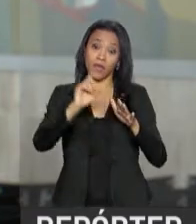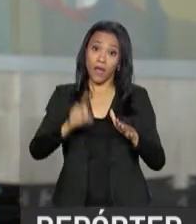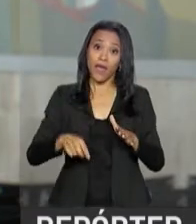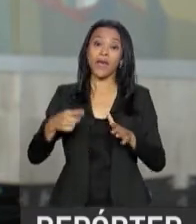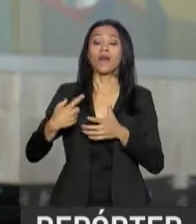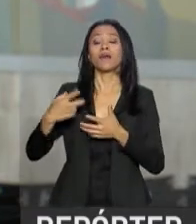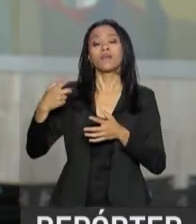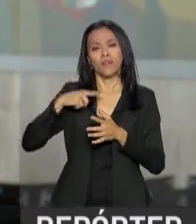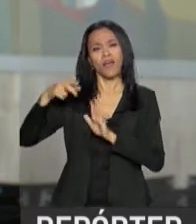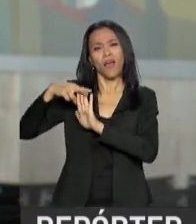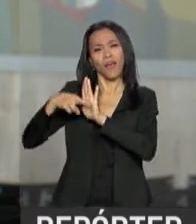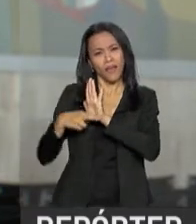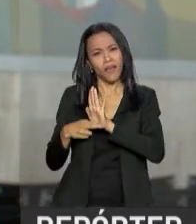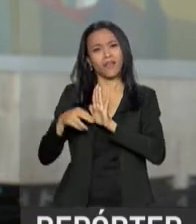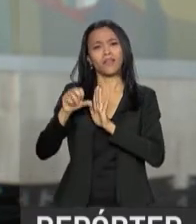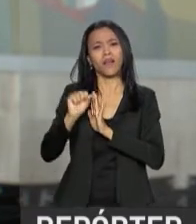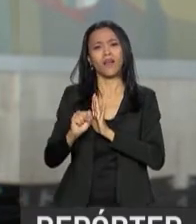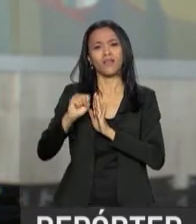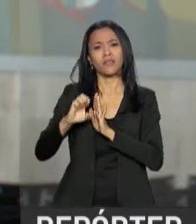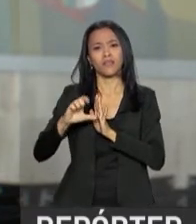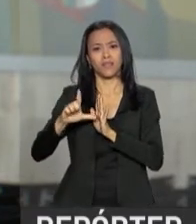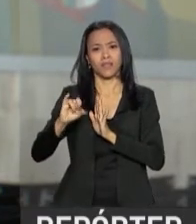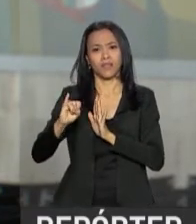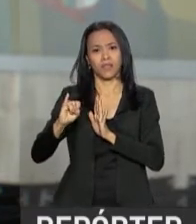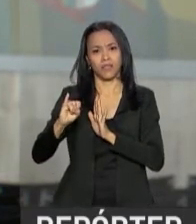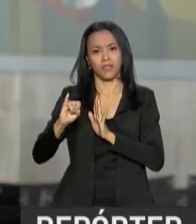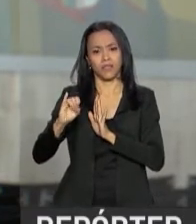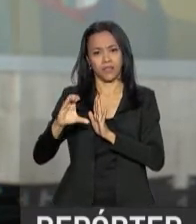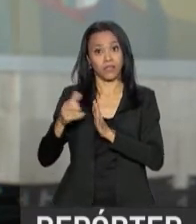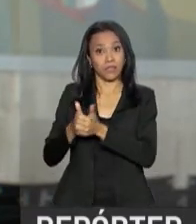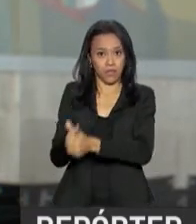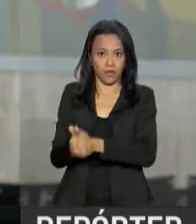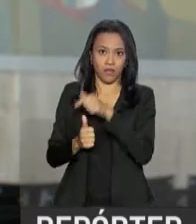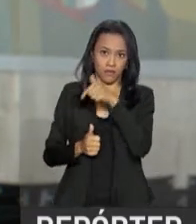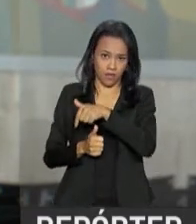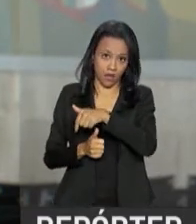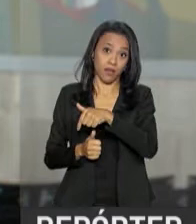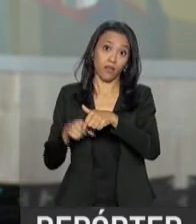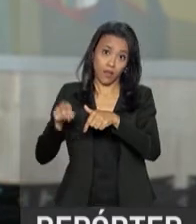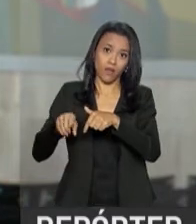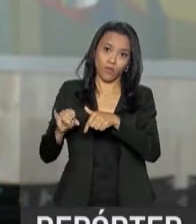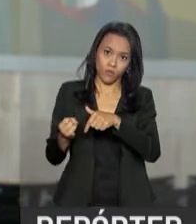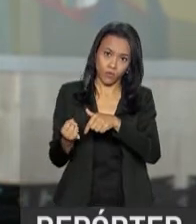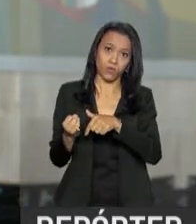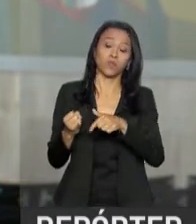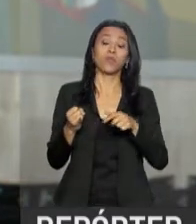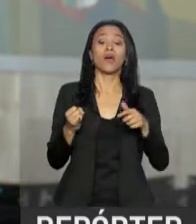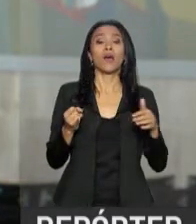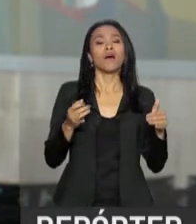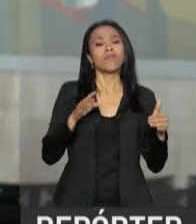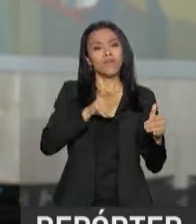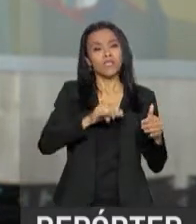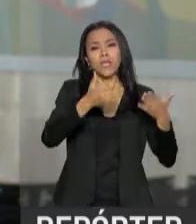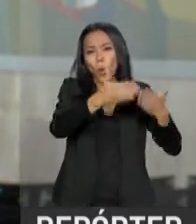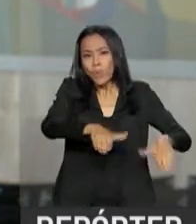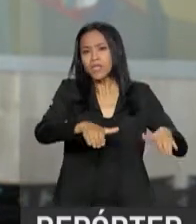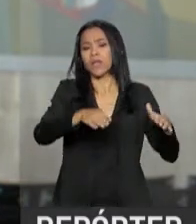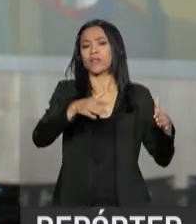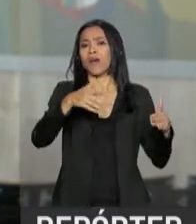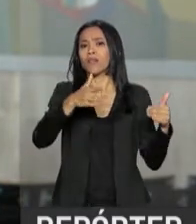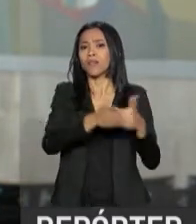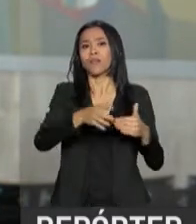que é a taxa básica de juros da economia os débitos apurados até a competência de novembro de 2017